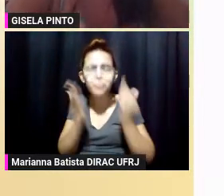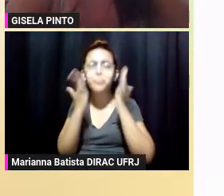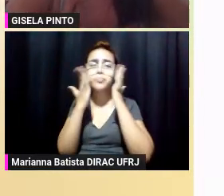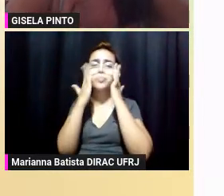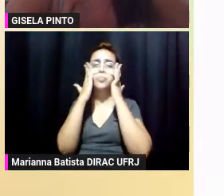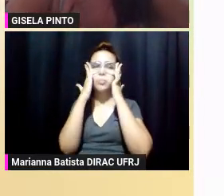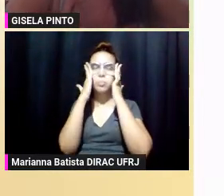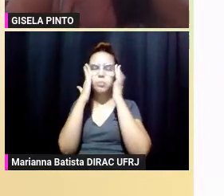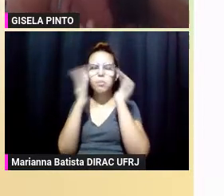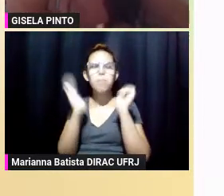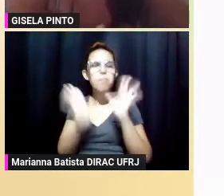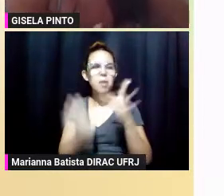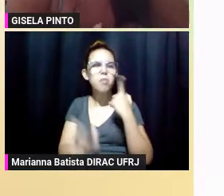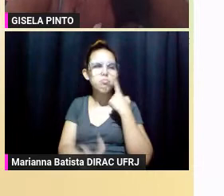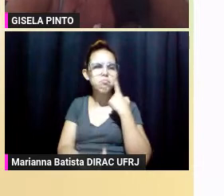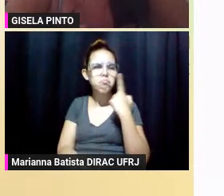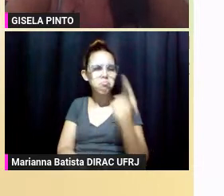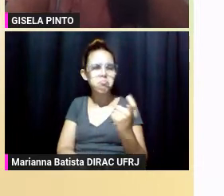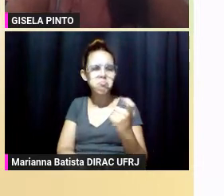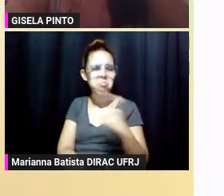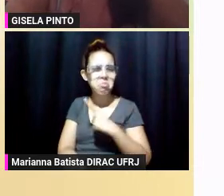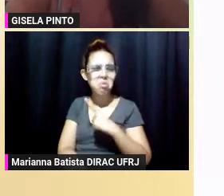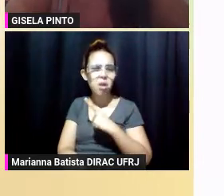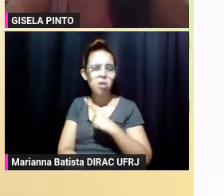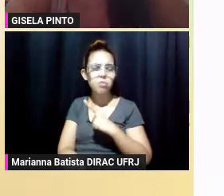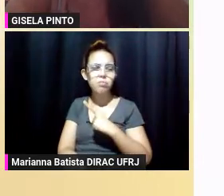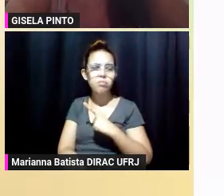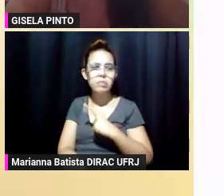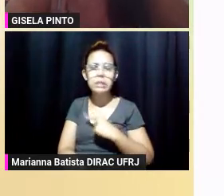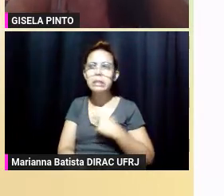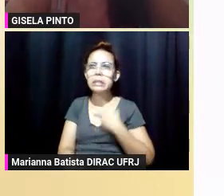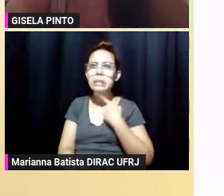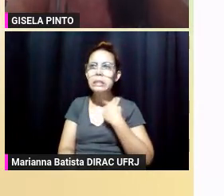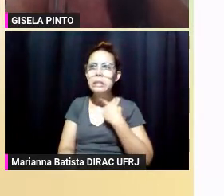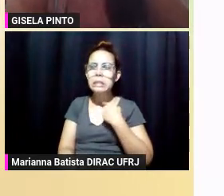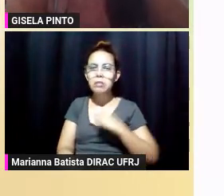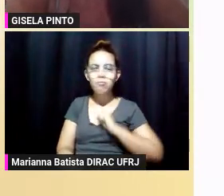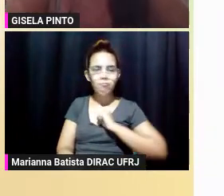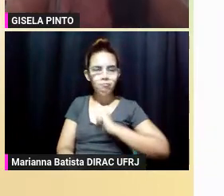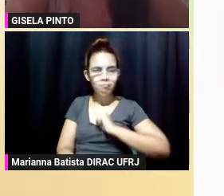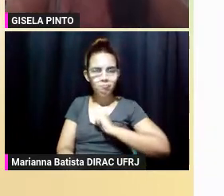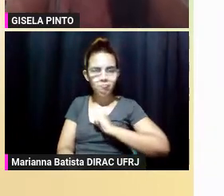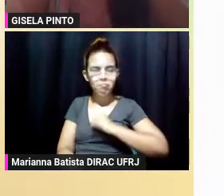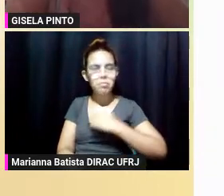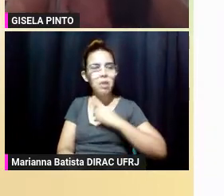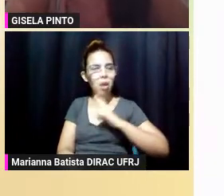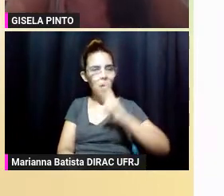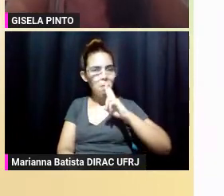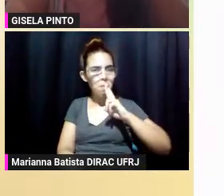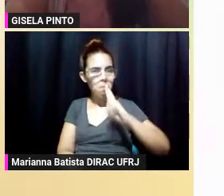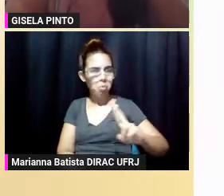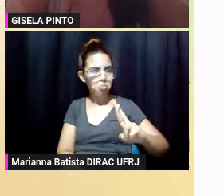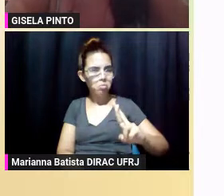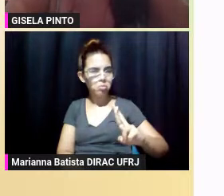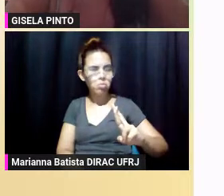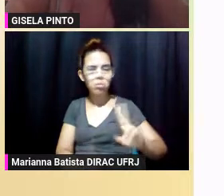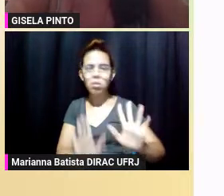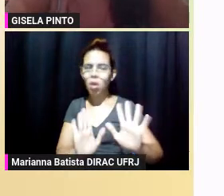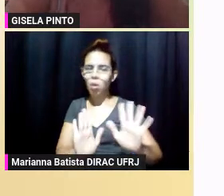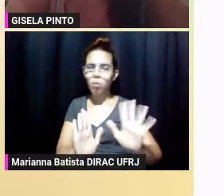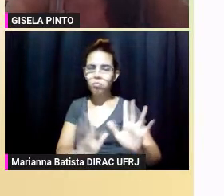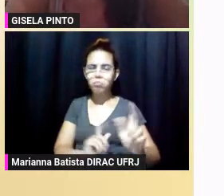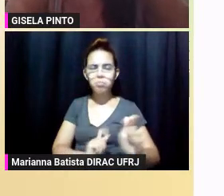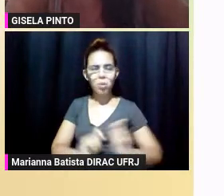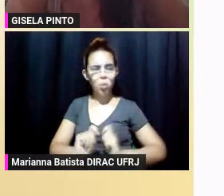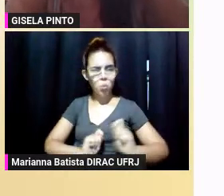Isso achei muito curioso, me deu vontade de responder de uma forma mal criada na ocasião, mas eu sou uma pessoa bem comportada e não respondi de forma